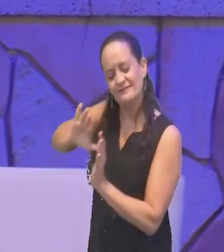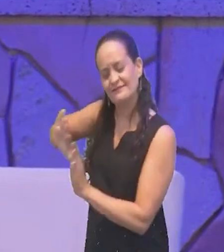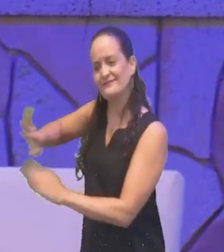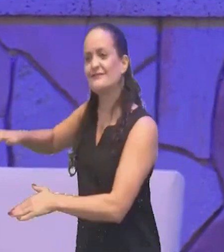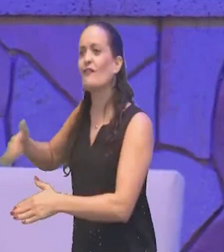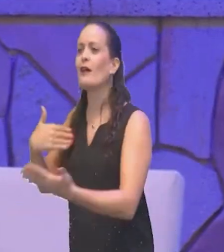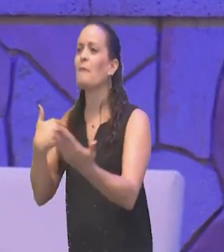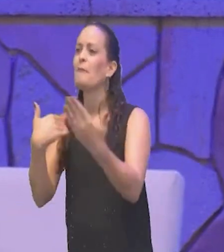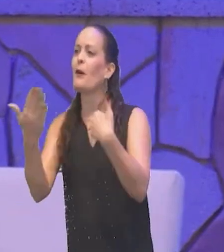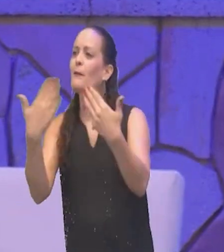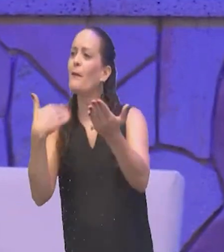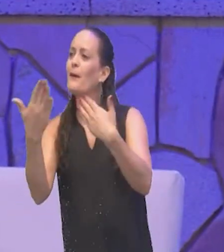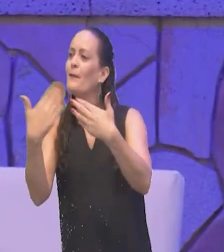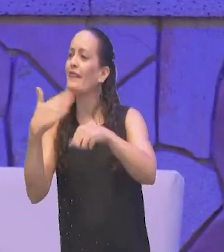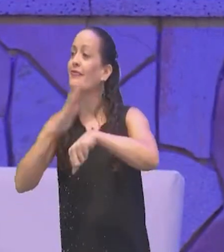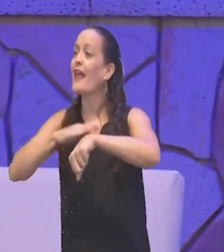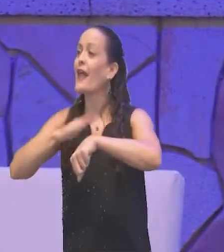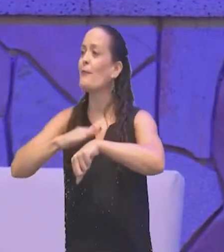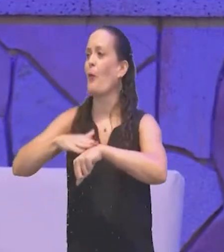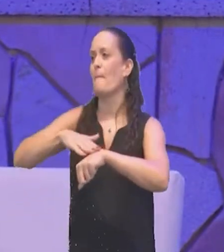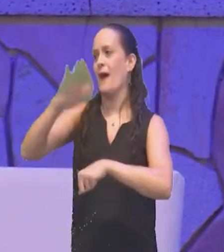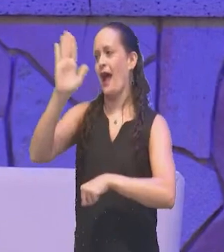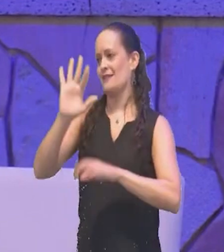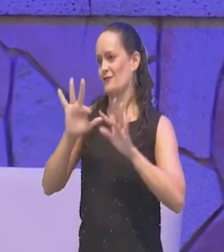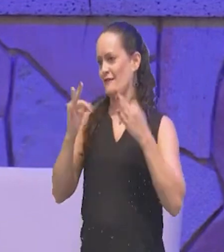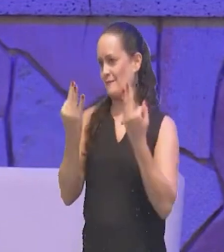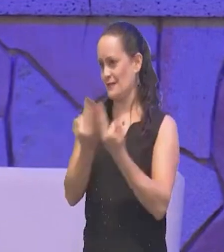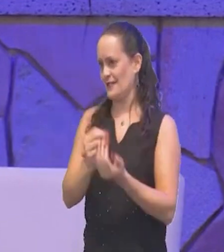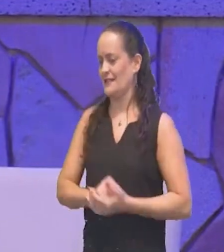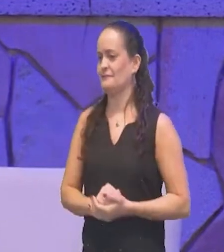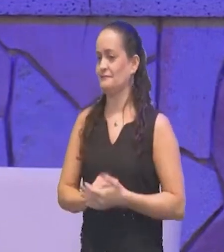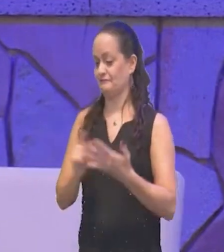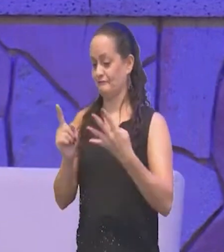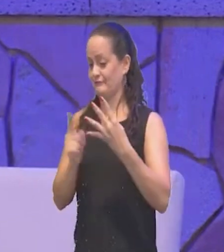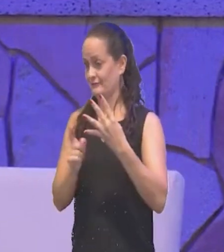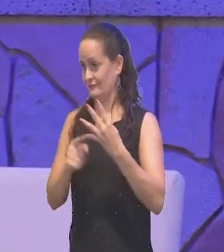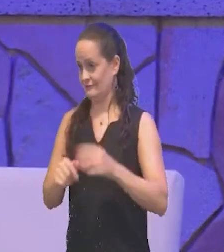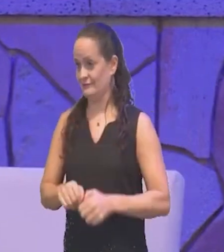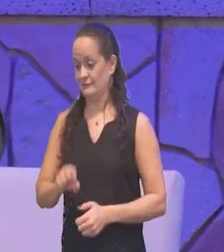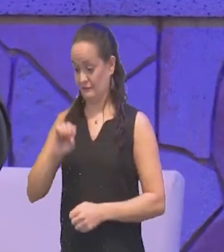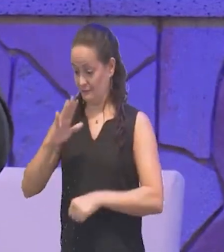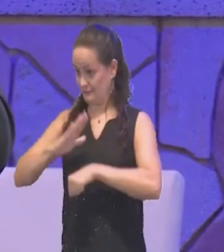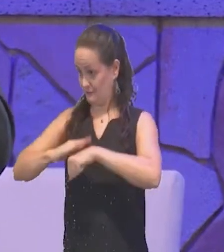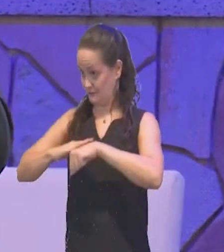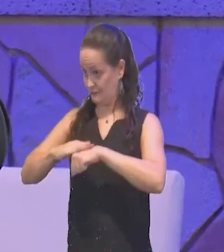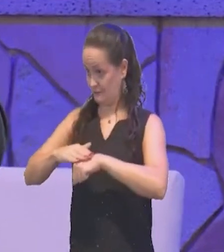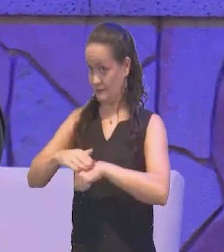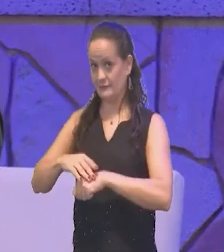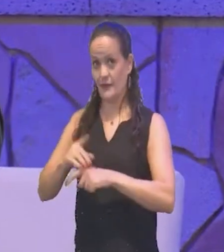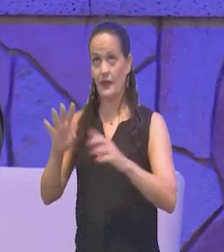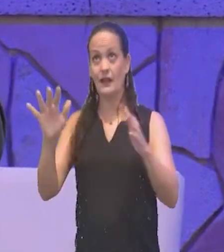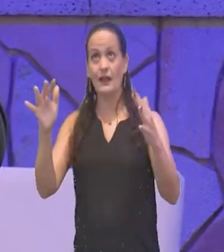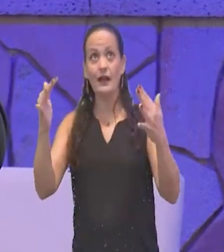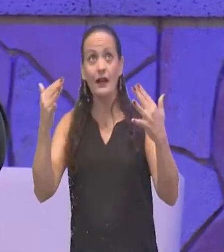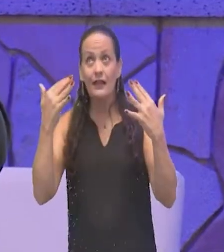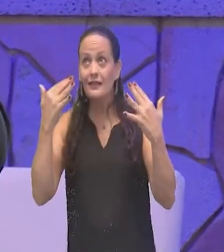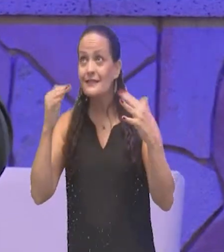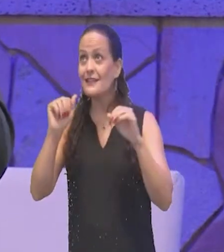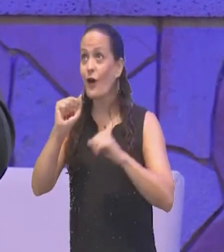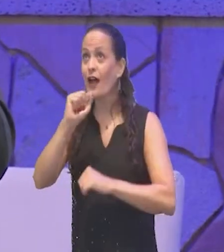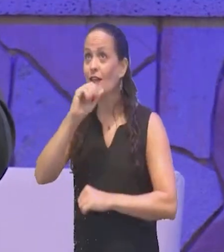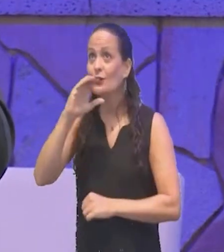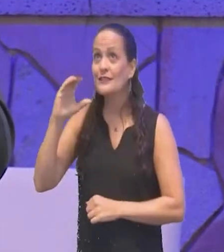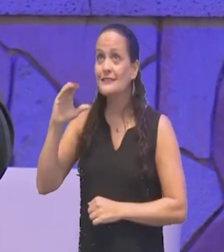da minha família. 4, se depender de mim, atenção galera, adolescentes,